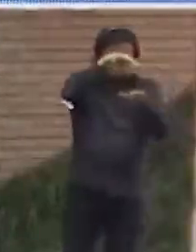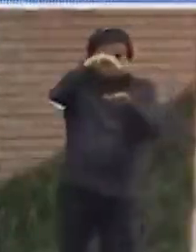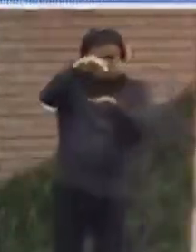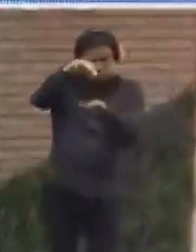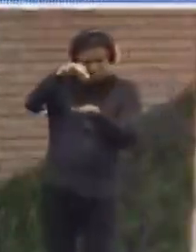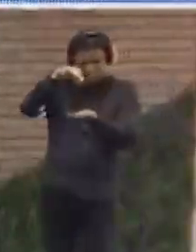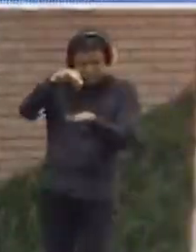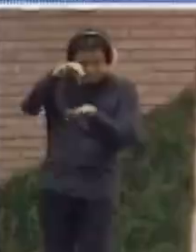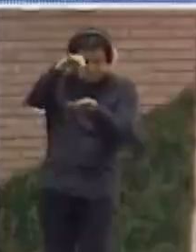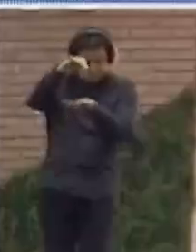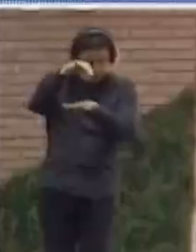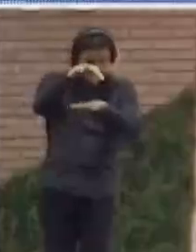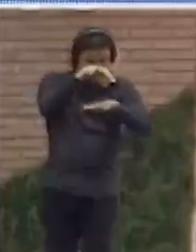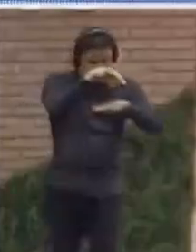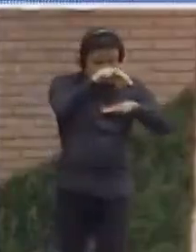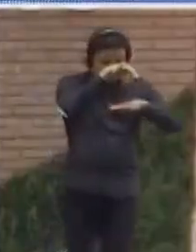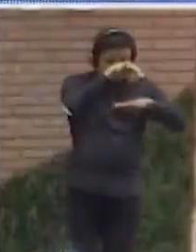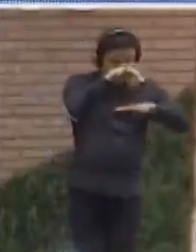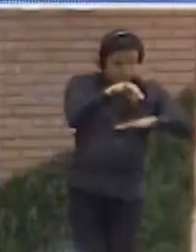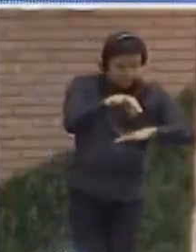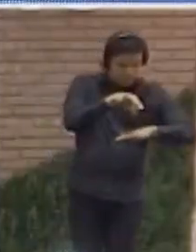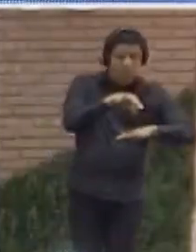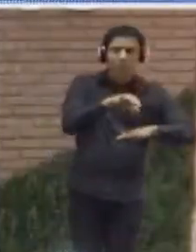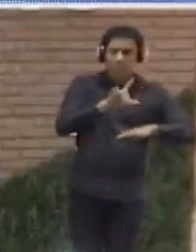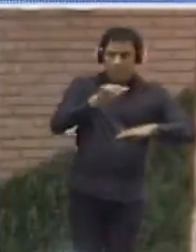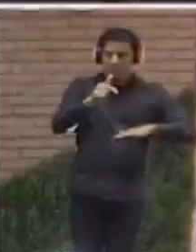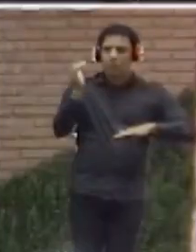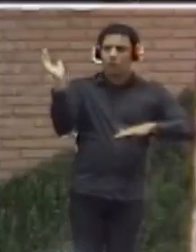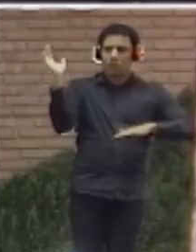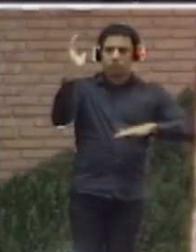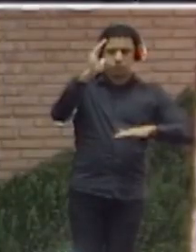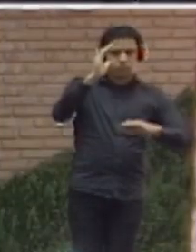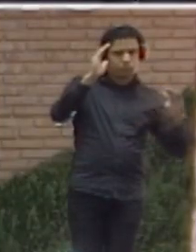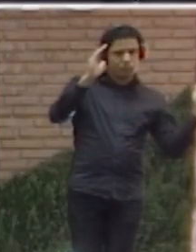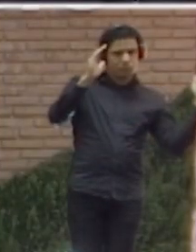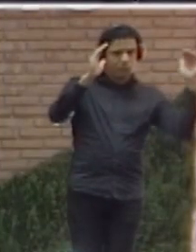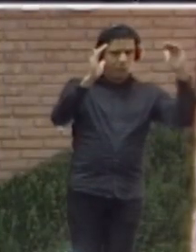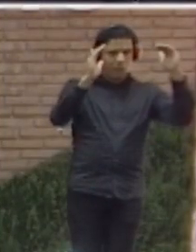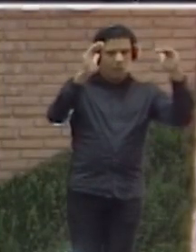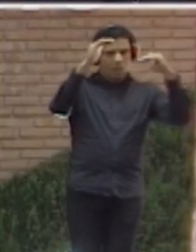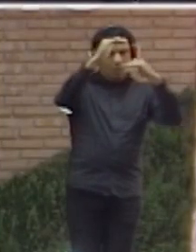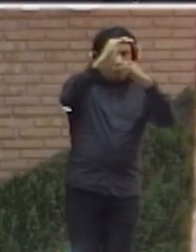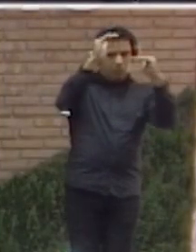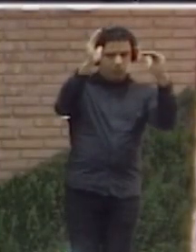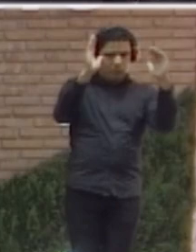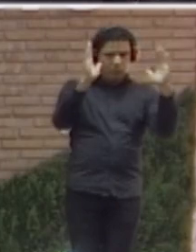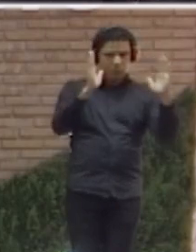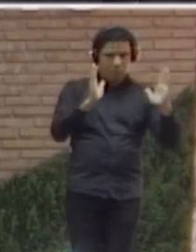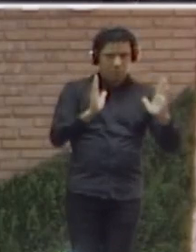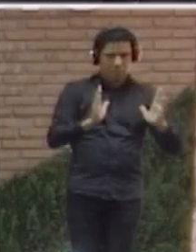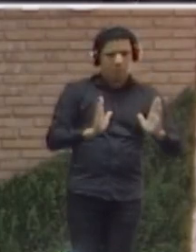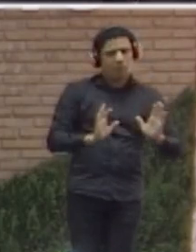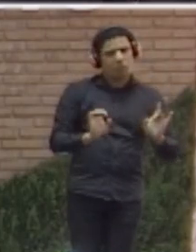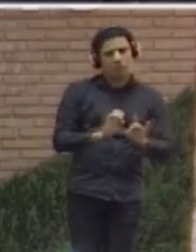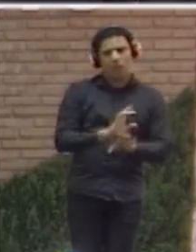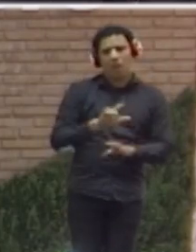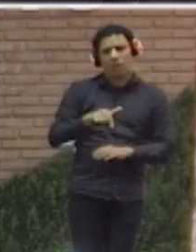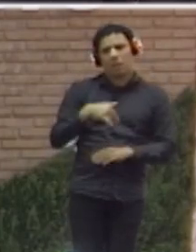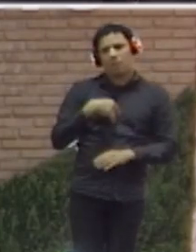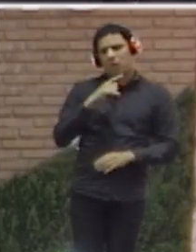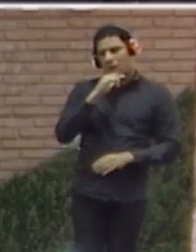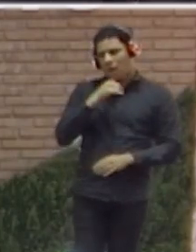lugar, no prédio, e depois a gente só cobre. Legal, é tipo um skid, né? A gente faz com estação de tratamento de água e tal. Bacana,